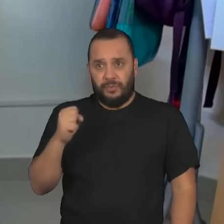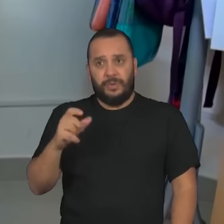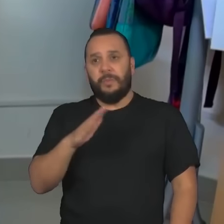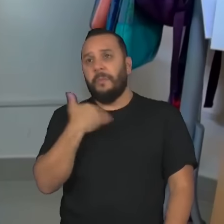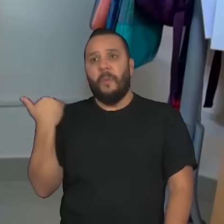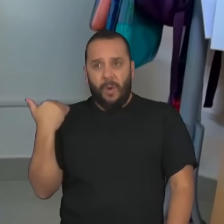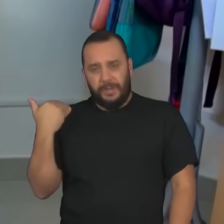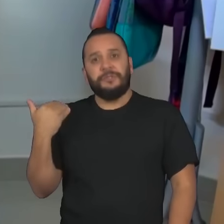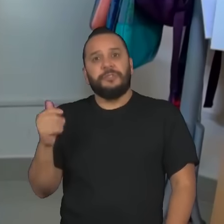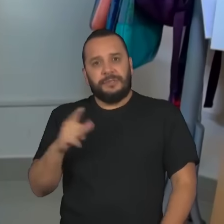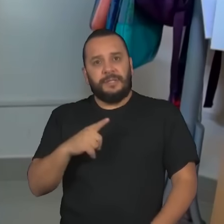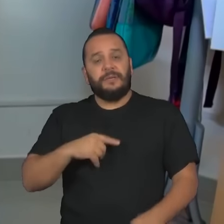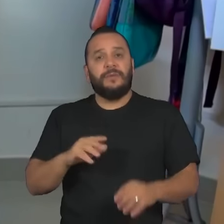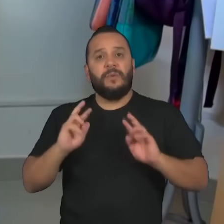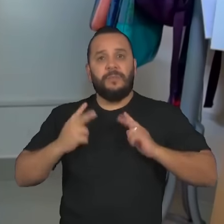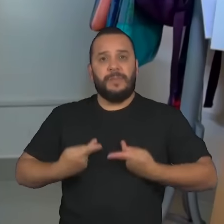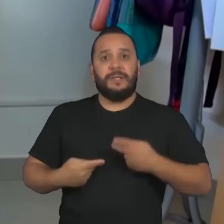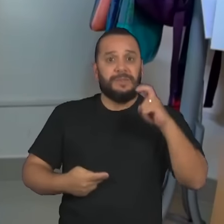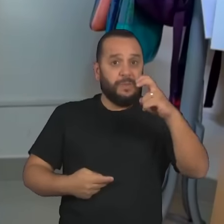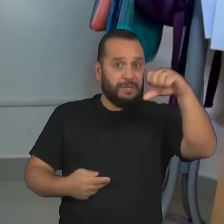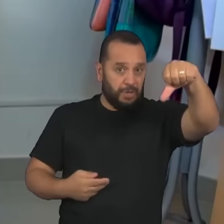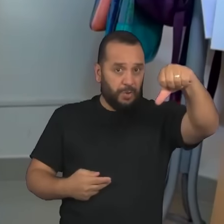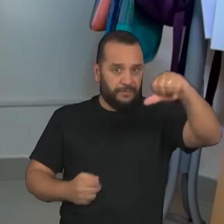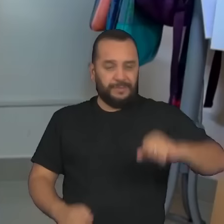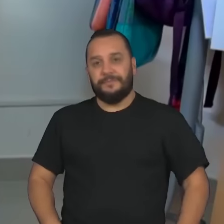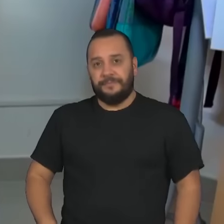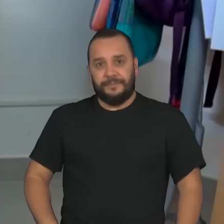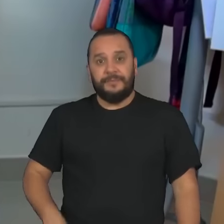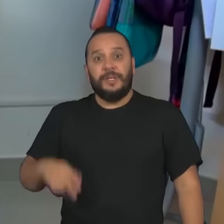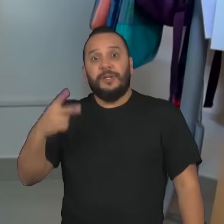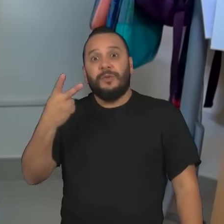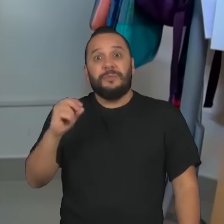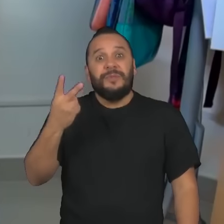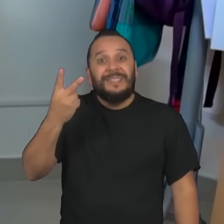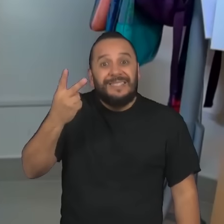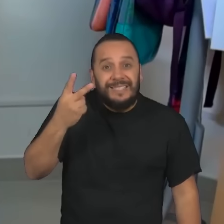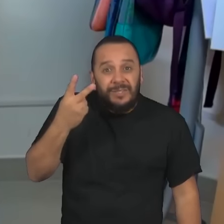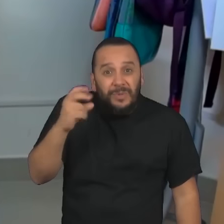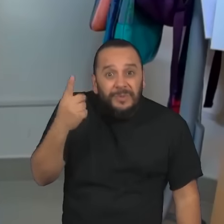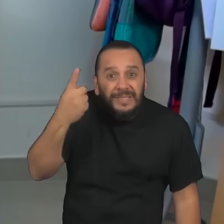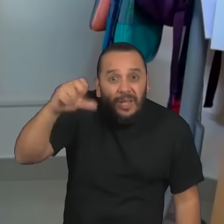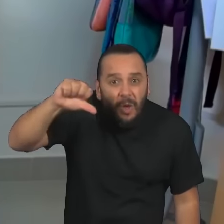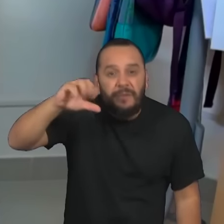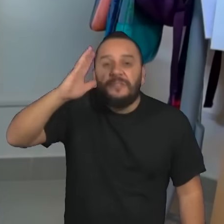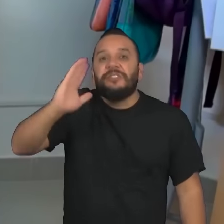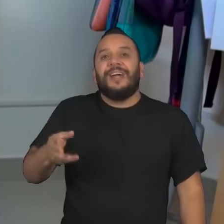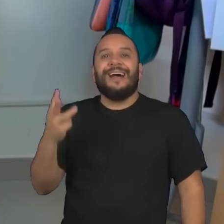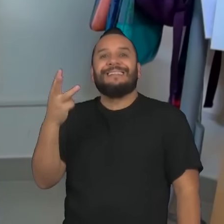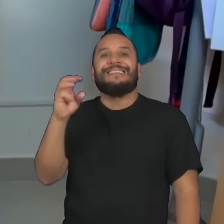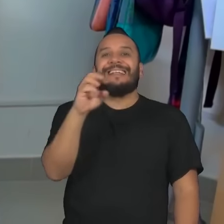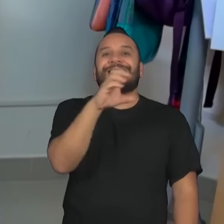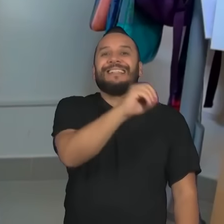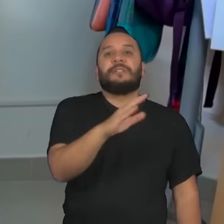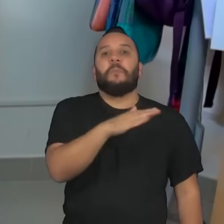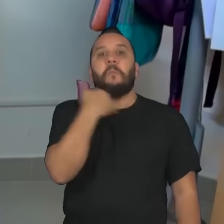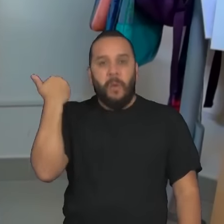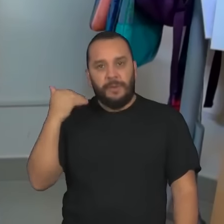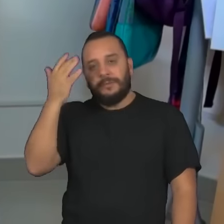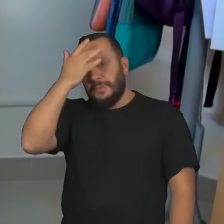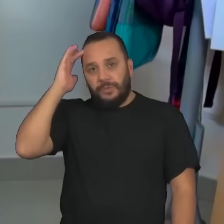foi 59. Em 2019, foi quase 300. Quando acabou o governo Bolsonaro, estava